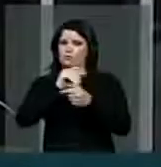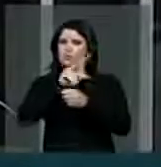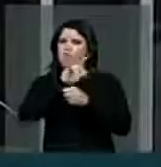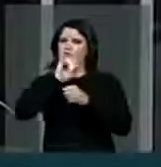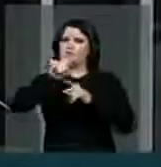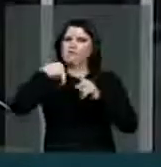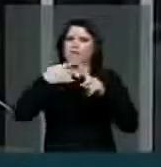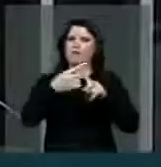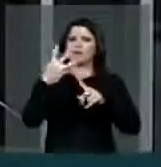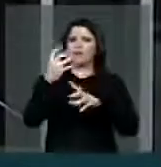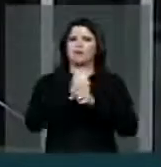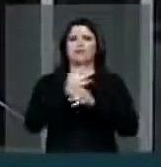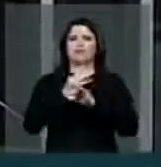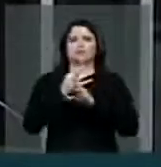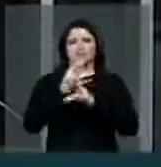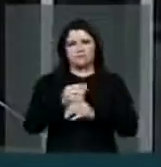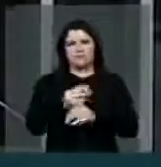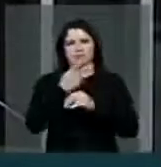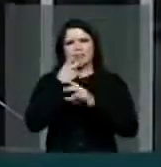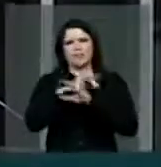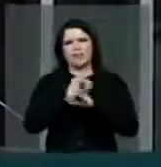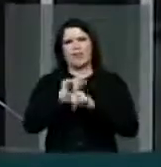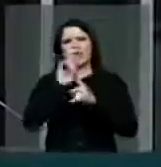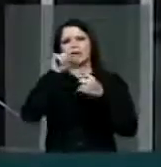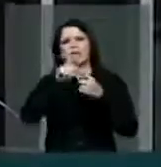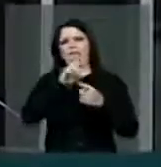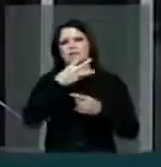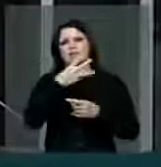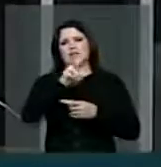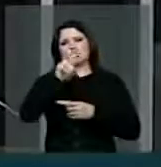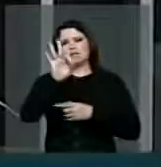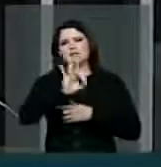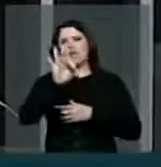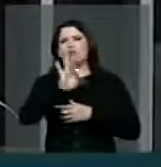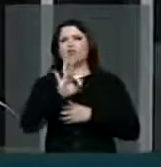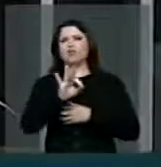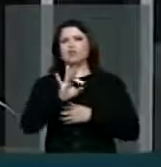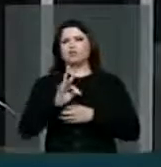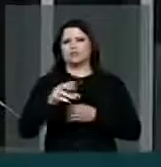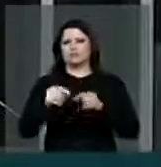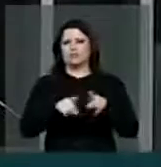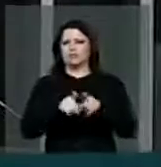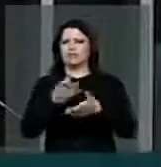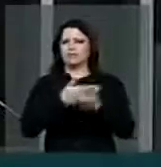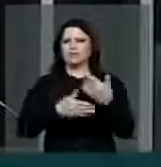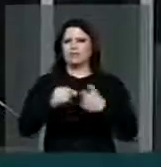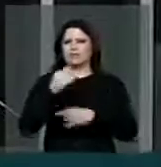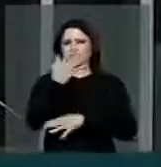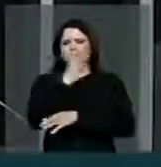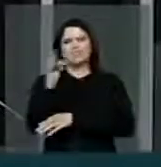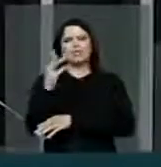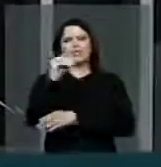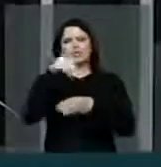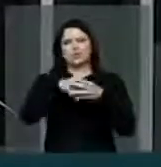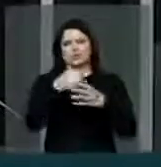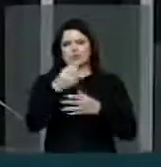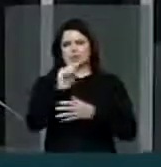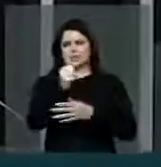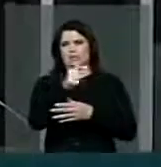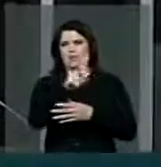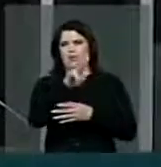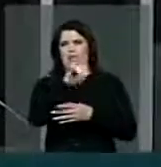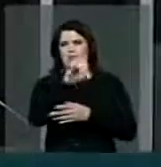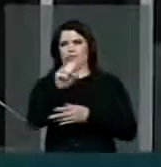próximos 4 anos a marca recorde de 35%, e que no Porto Ponta da Madeira, localizado em São Luís,